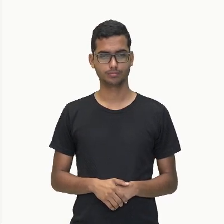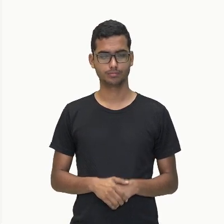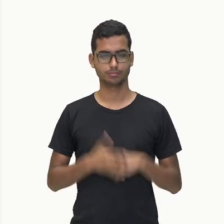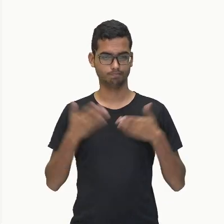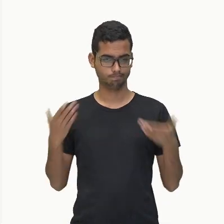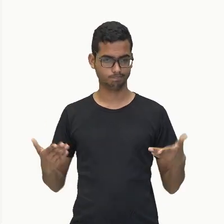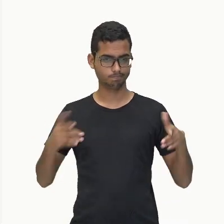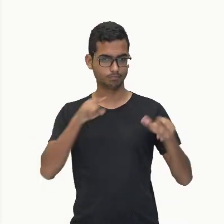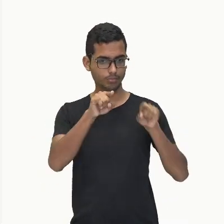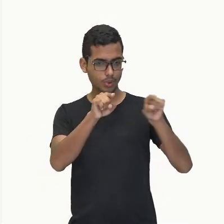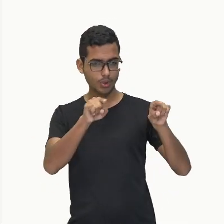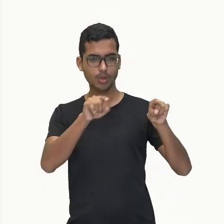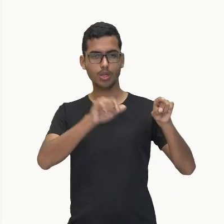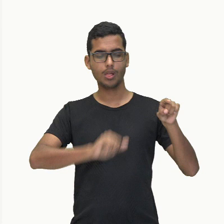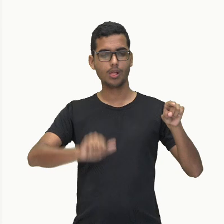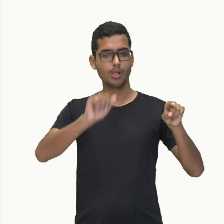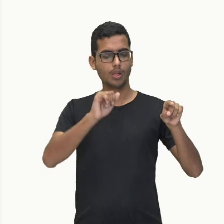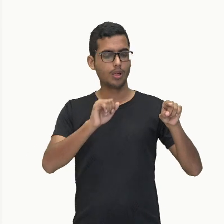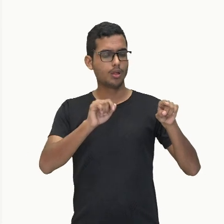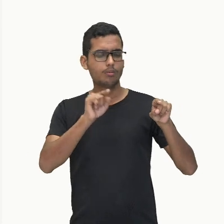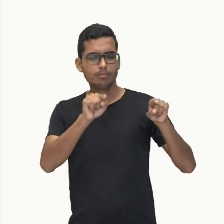aí o ponto